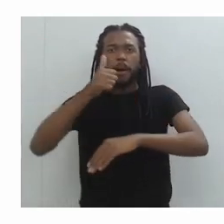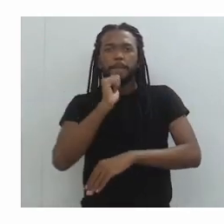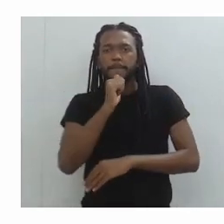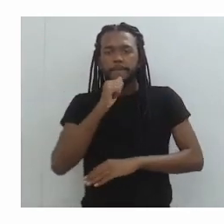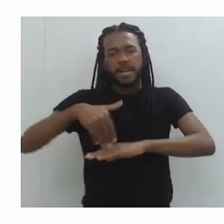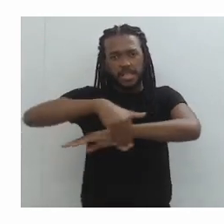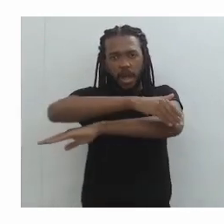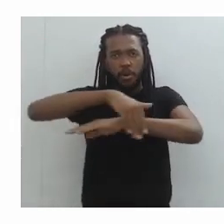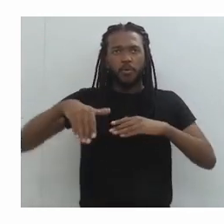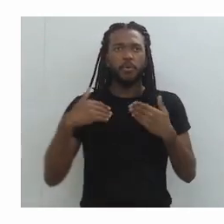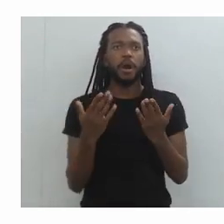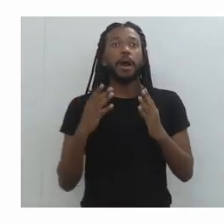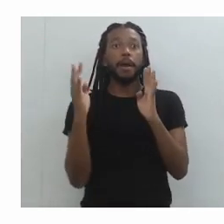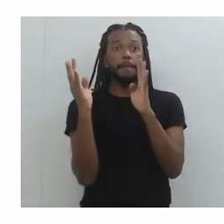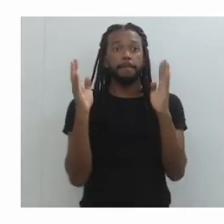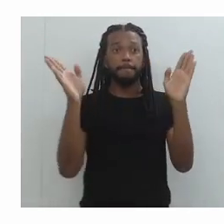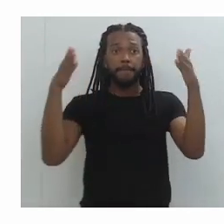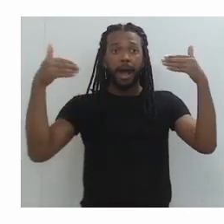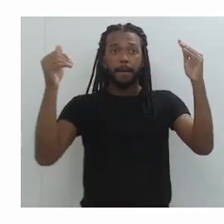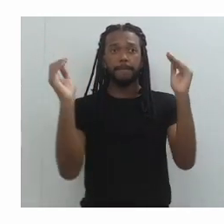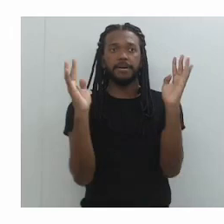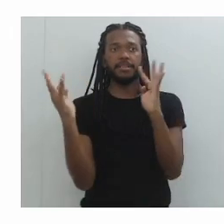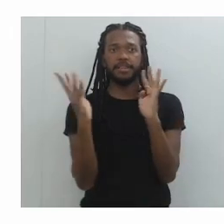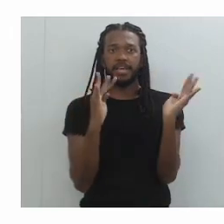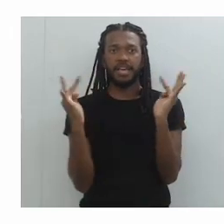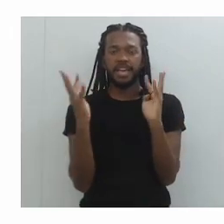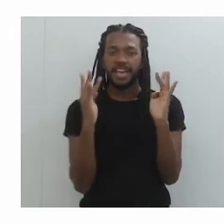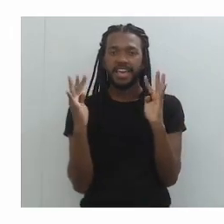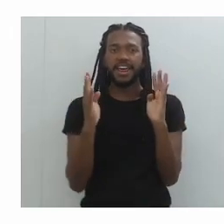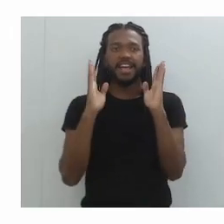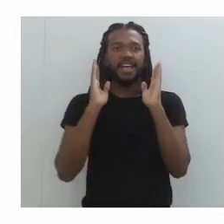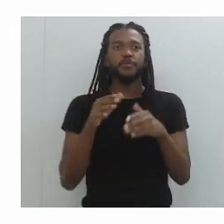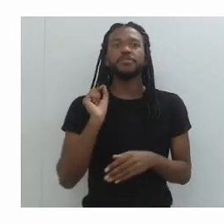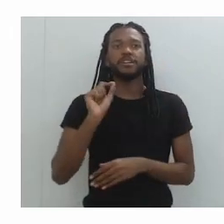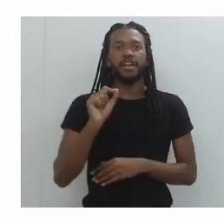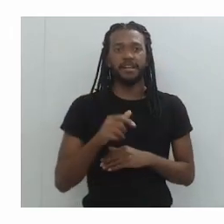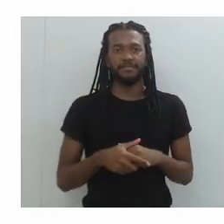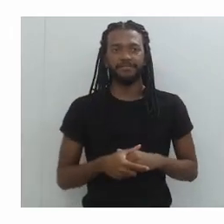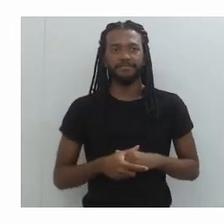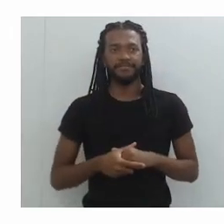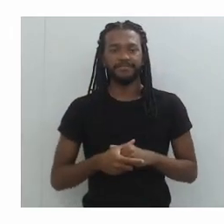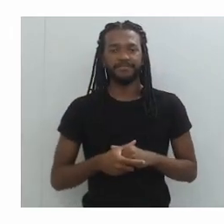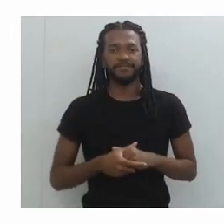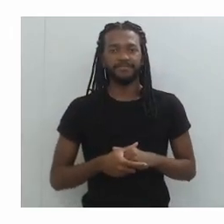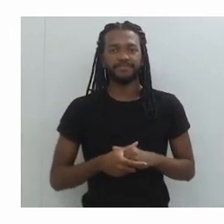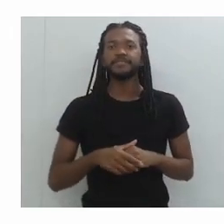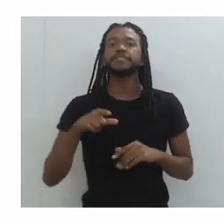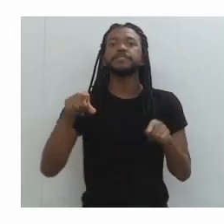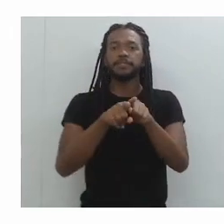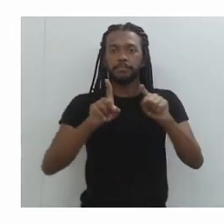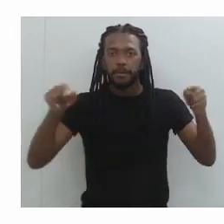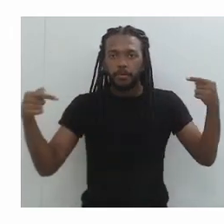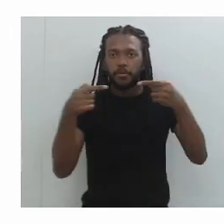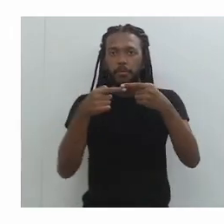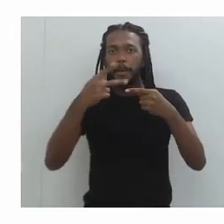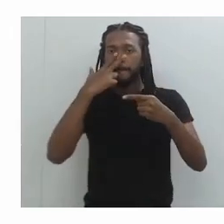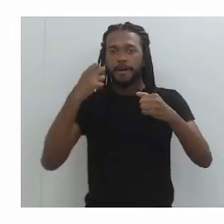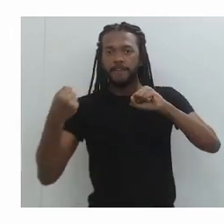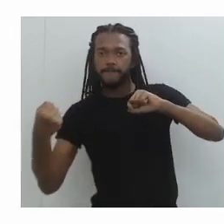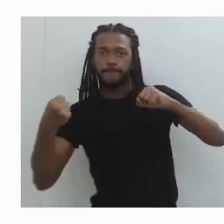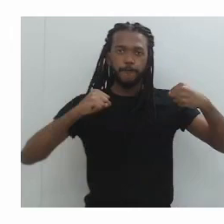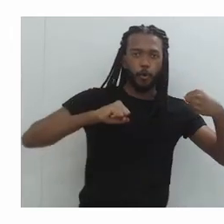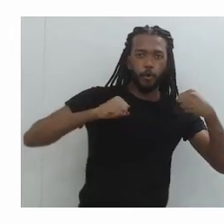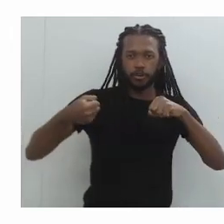é bem interessante porque você estabelece uma relação também de força,